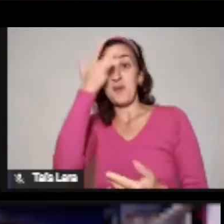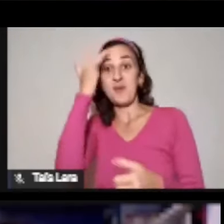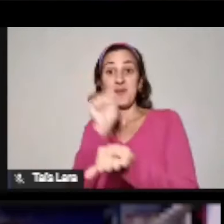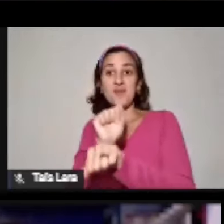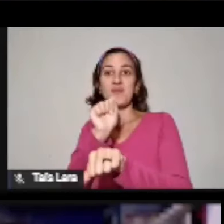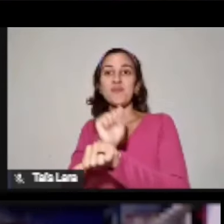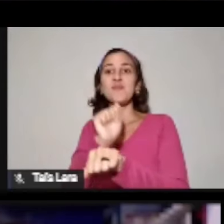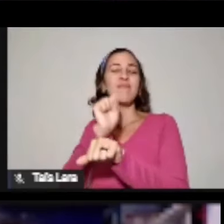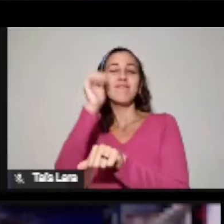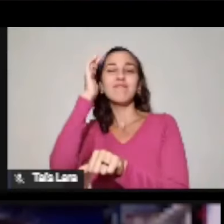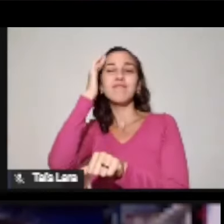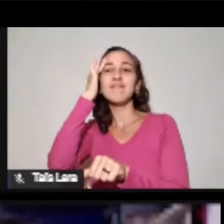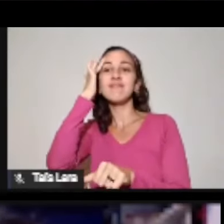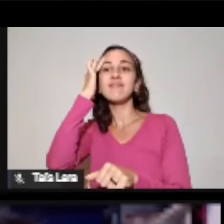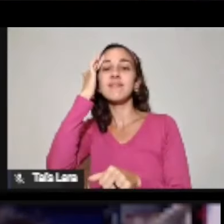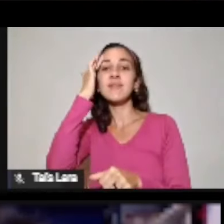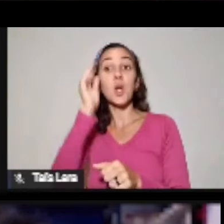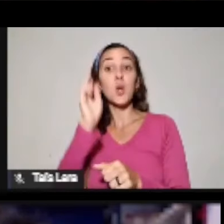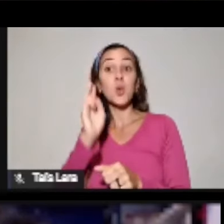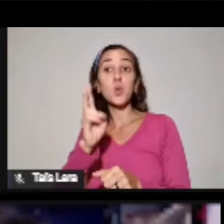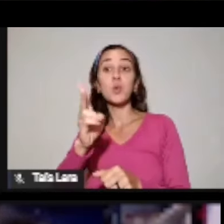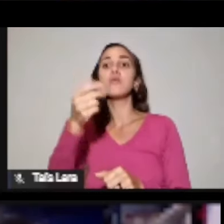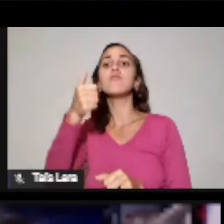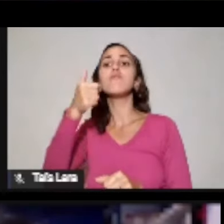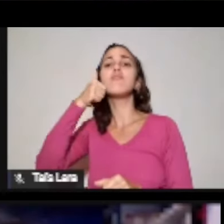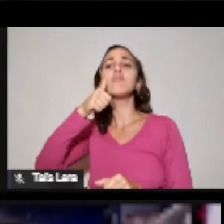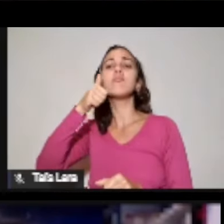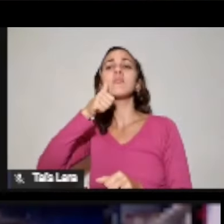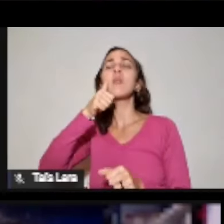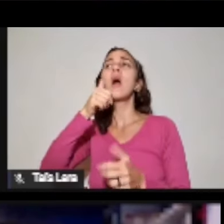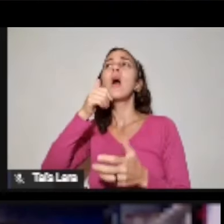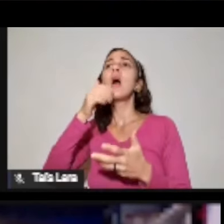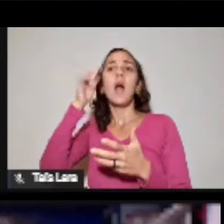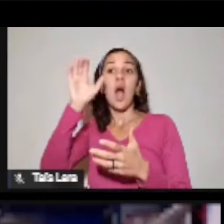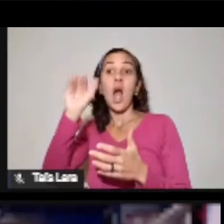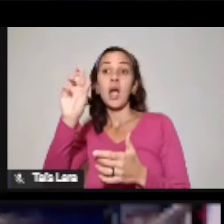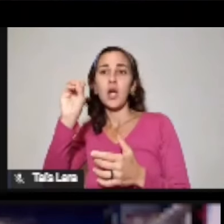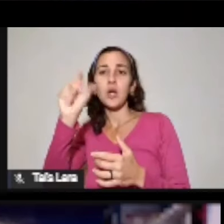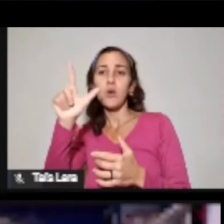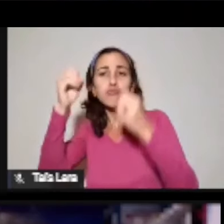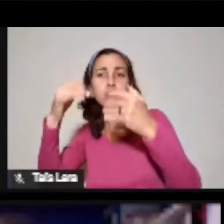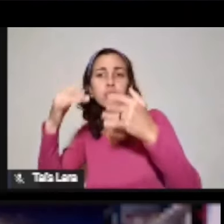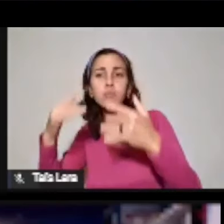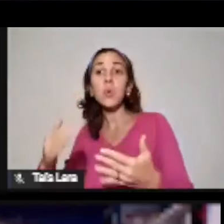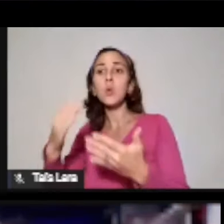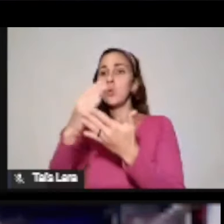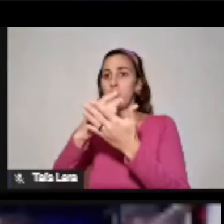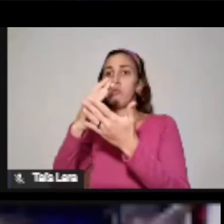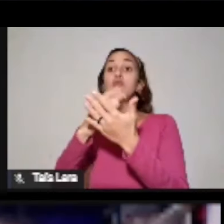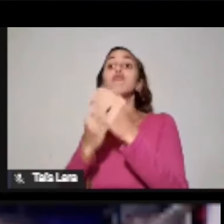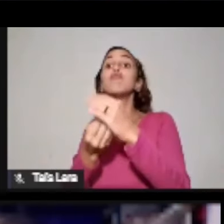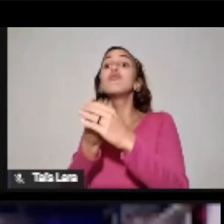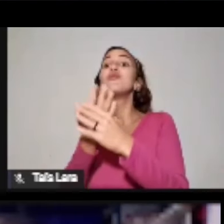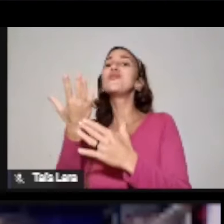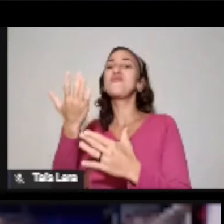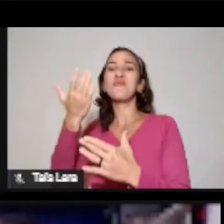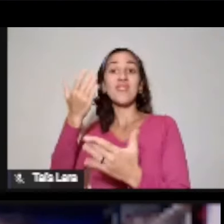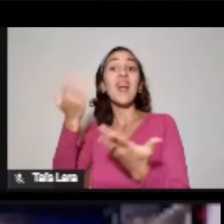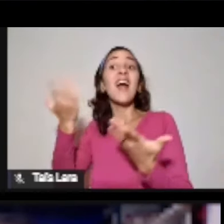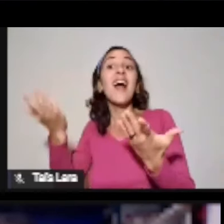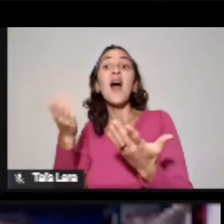continuar. Bom, então, o livro nasce dessa proposta que foi a Fafá que fez, né? Nós somos amigas